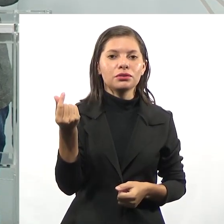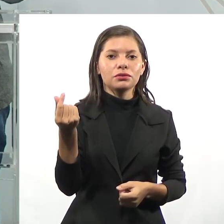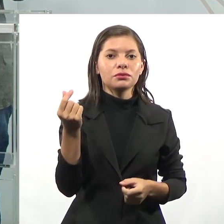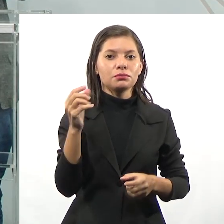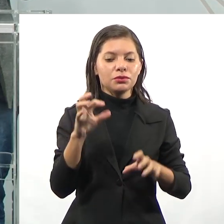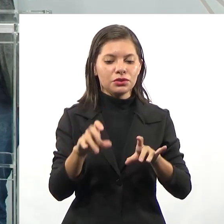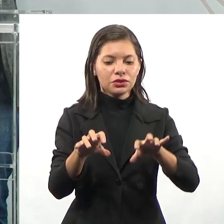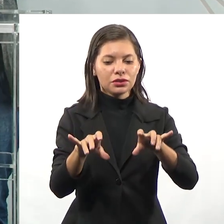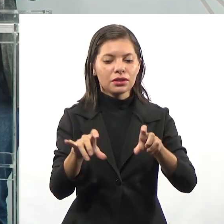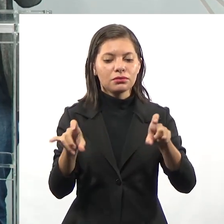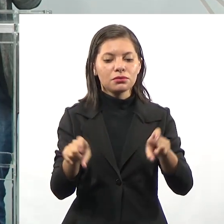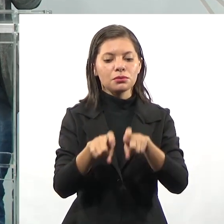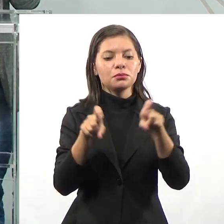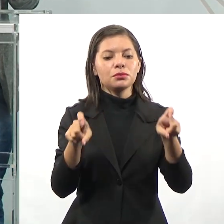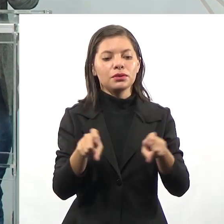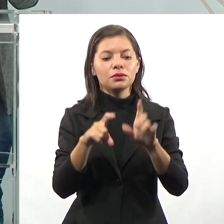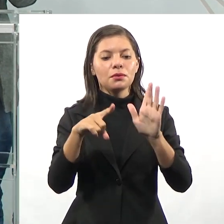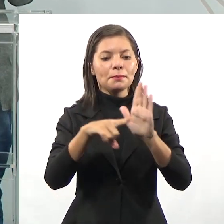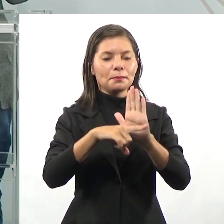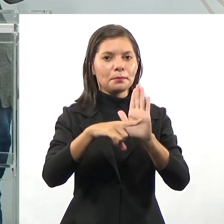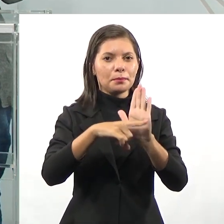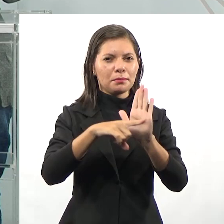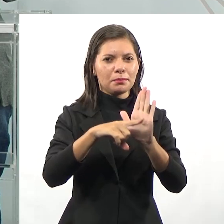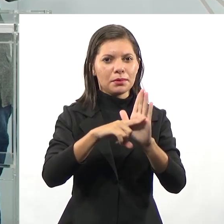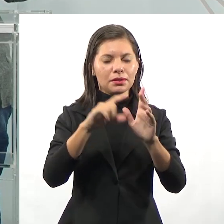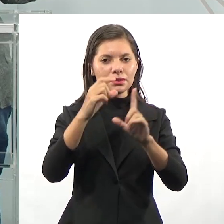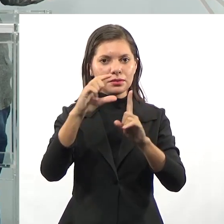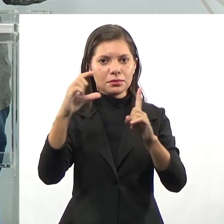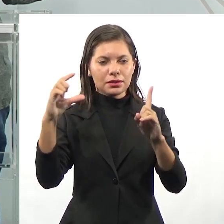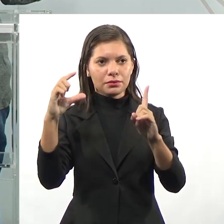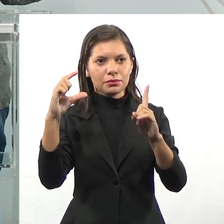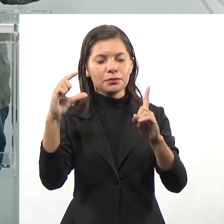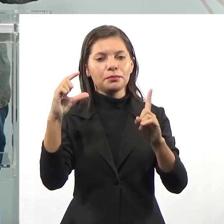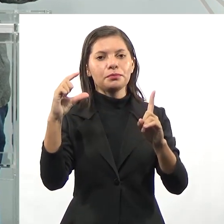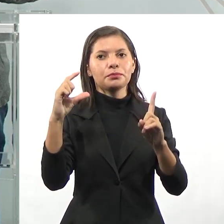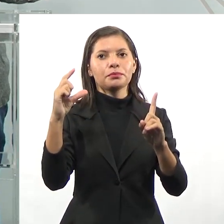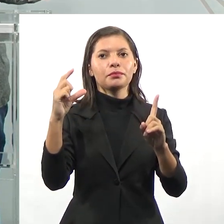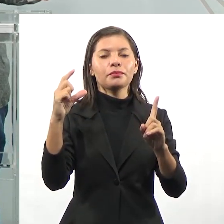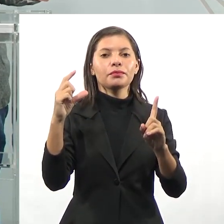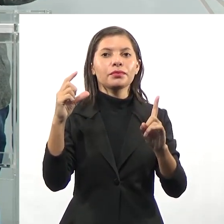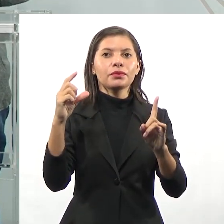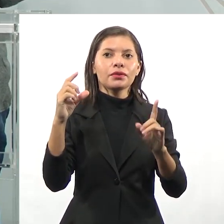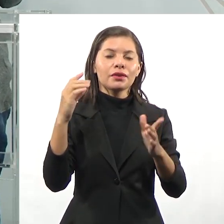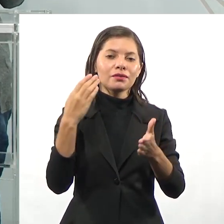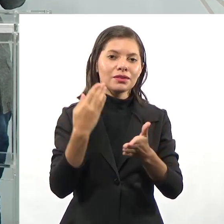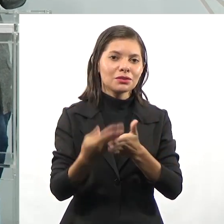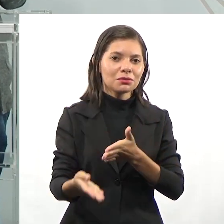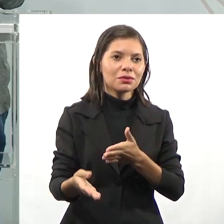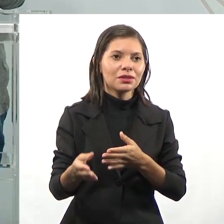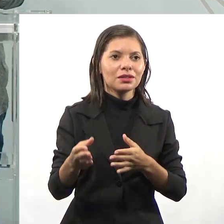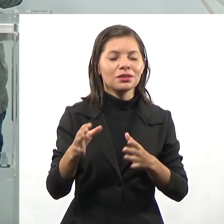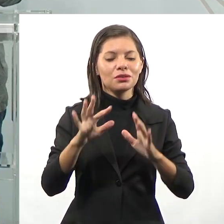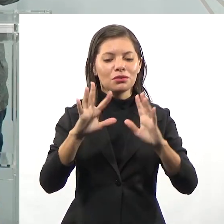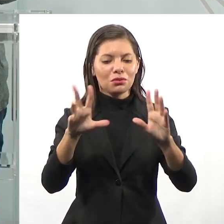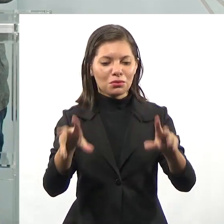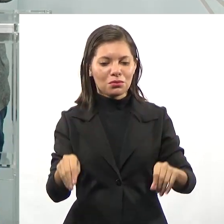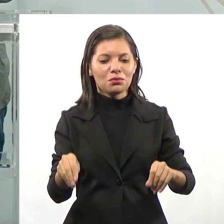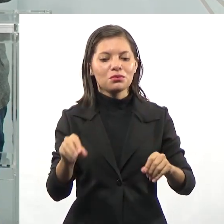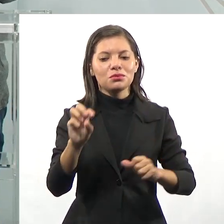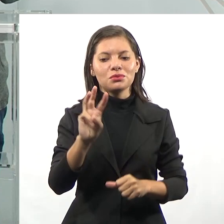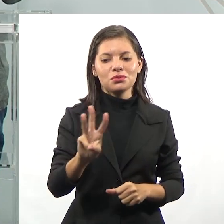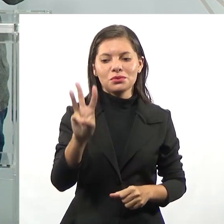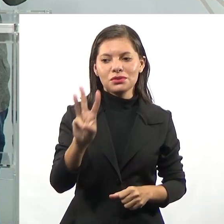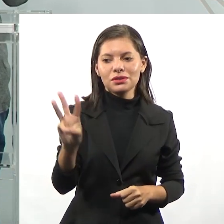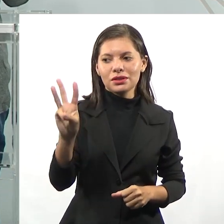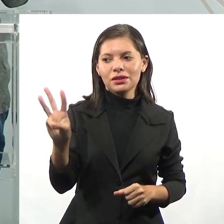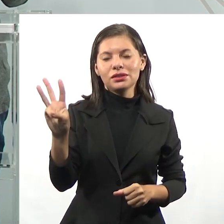Então você pode digitar computador e um sinal de menos, a palavra venda. Então ele vai excluir todos os